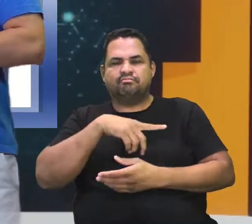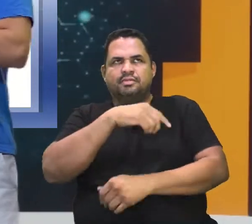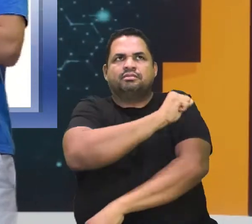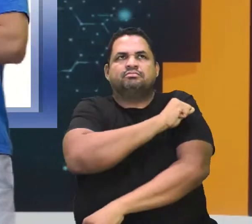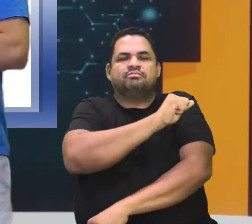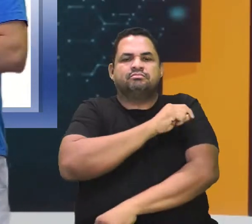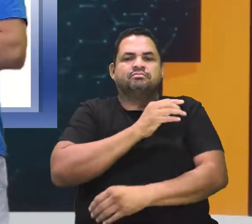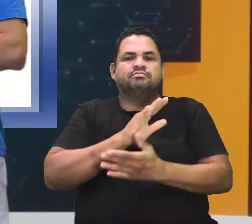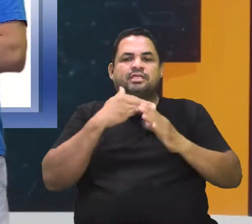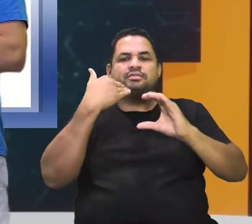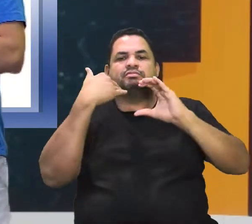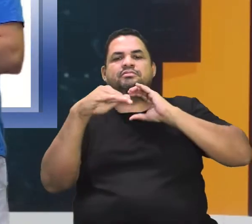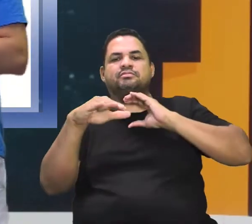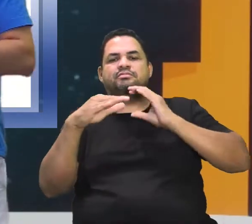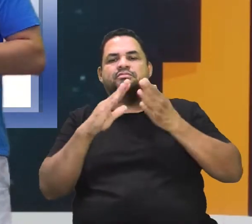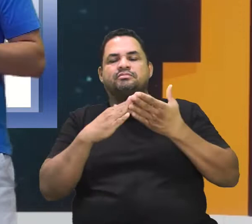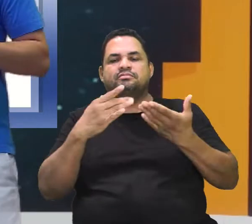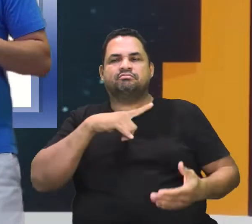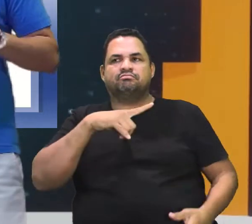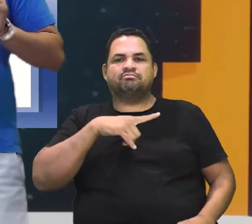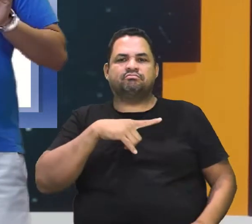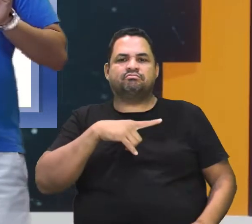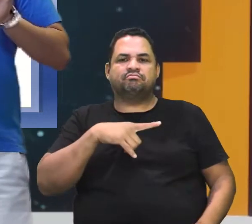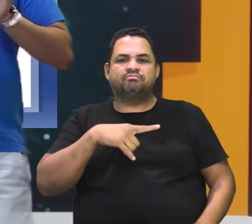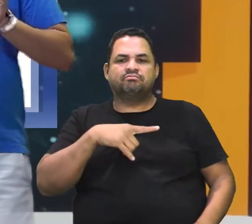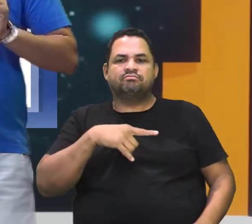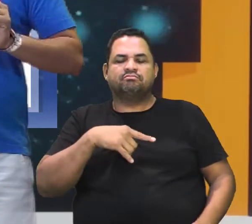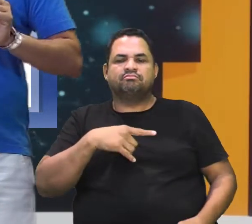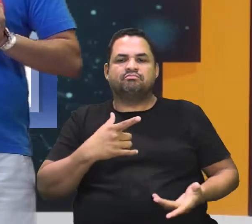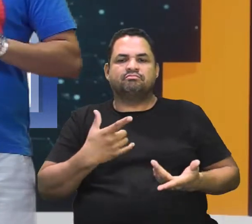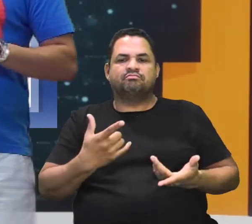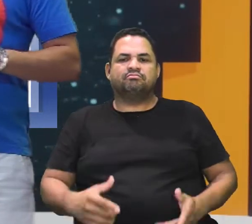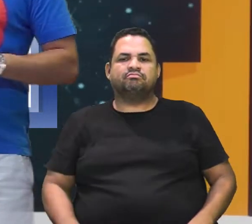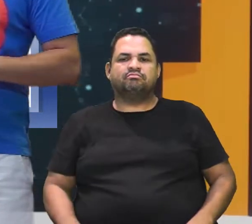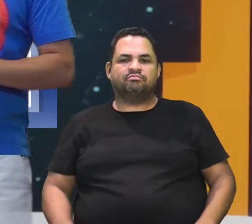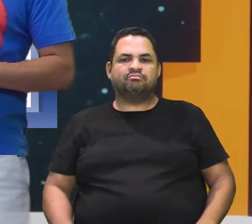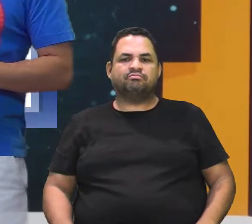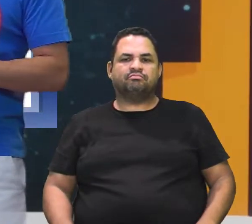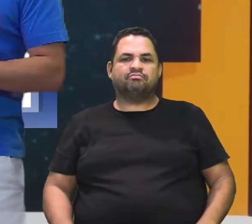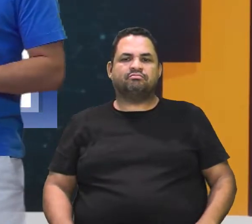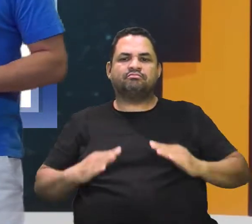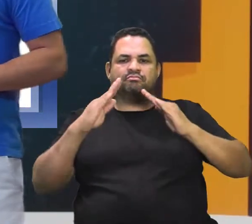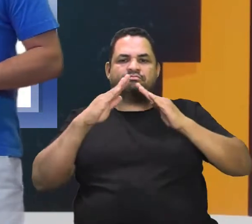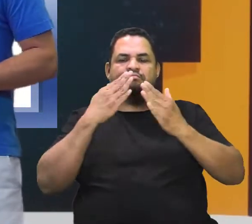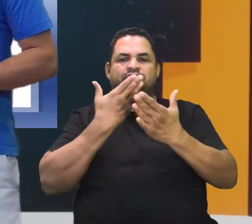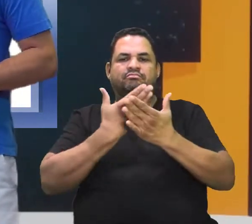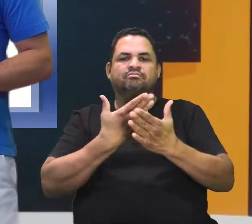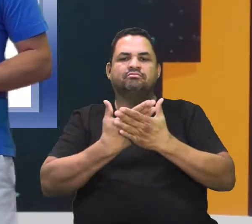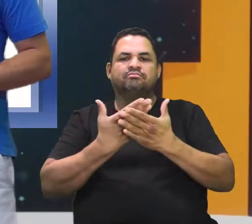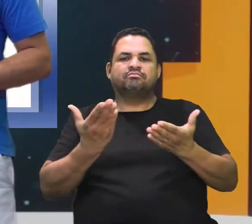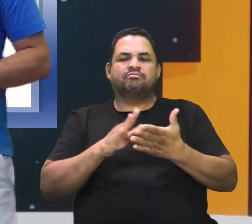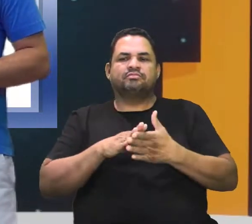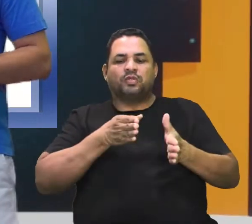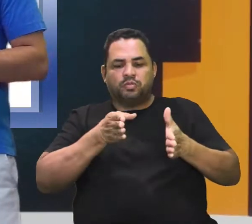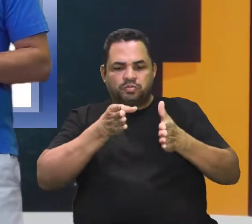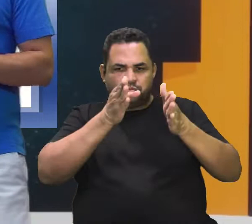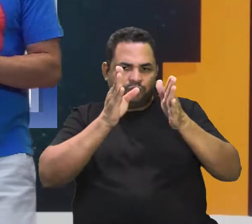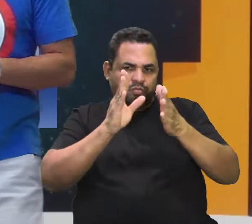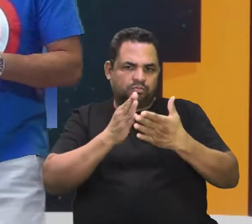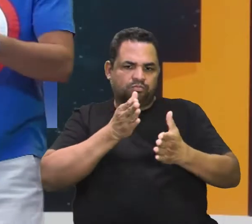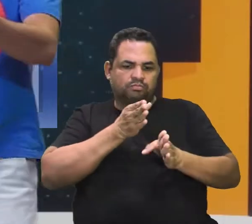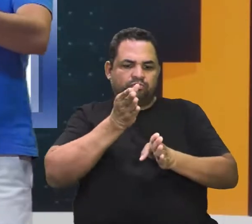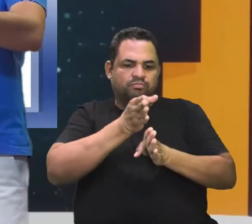alunos de lá que mandaram mensagem, né? Eu te mostrei a mensagem do Instagram. E aí, lá nessa escola que fica nesse caminho,